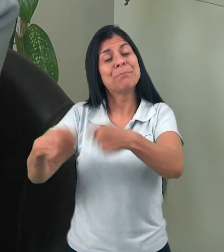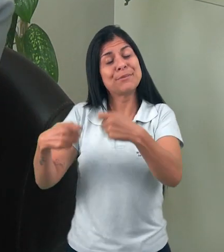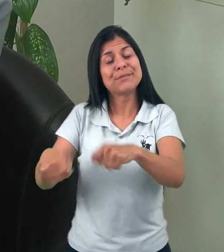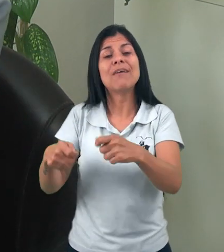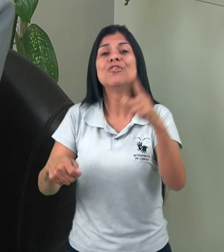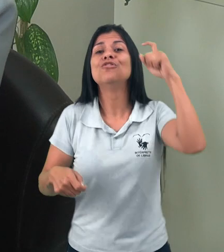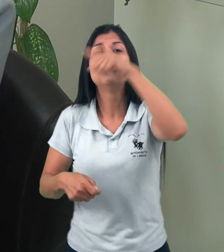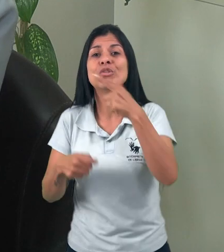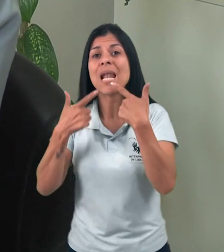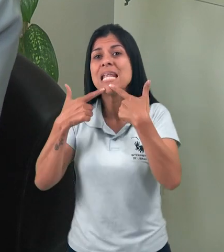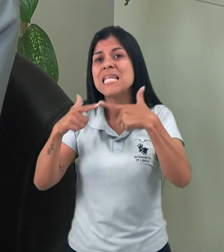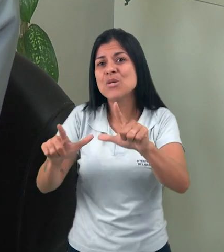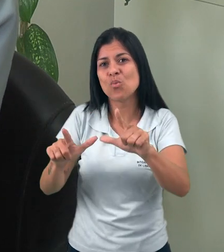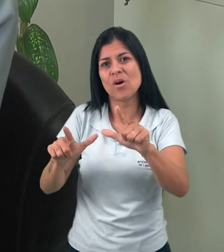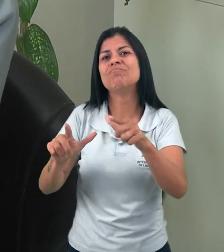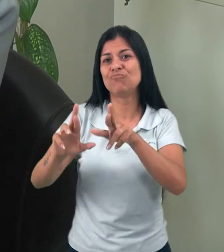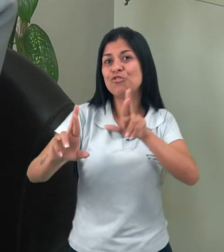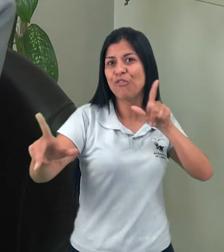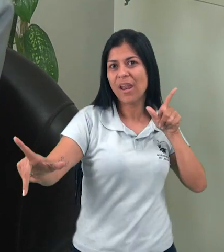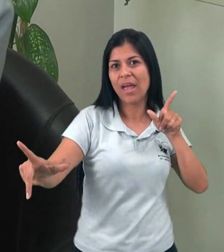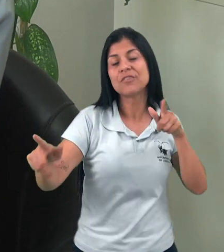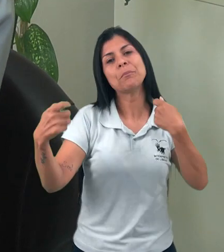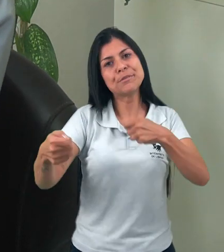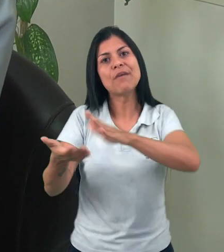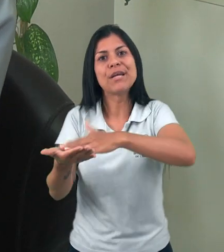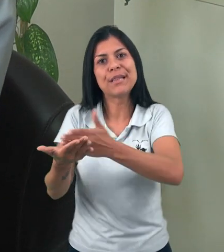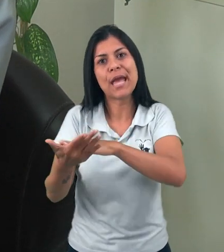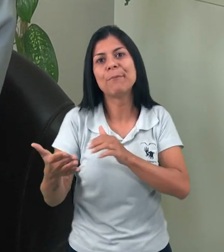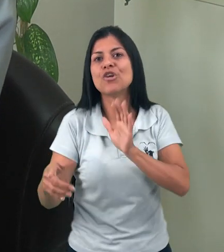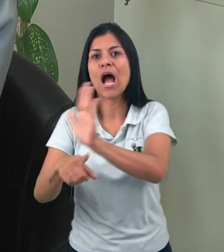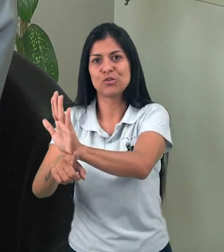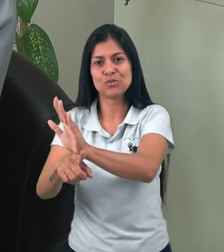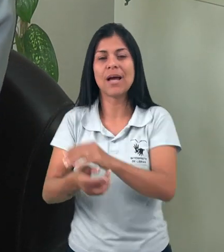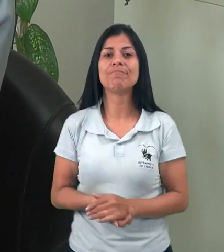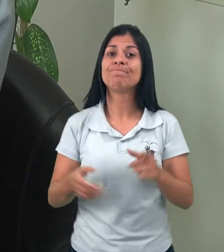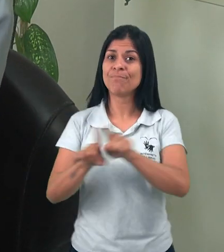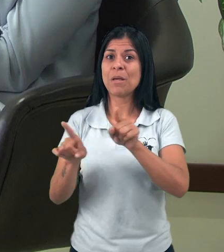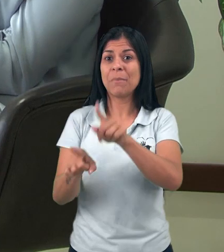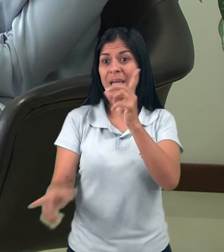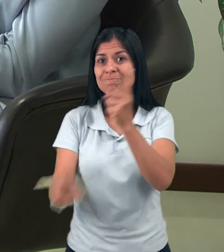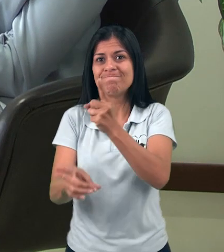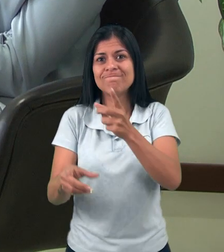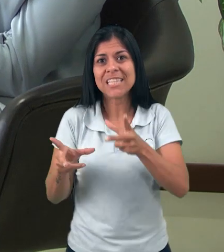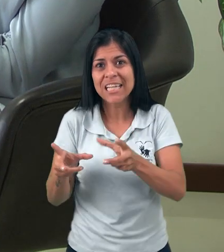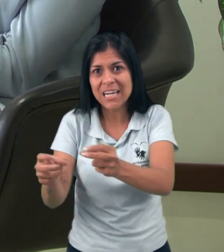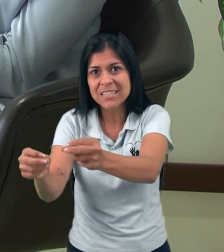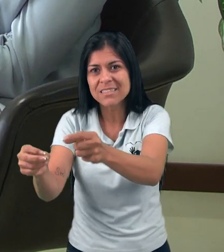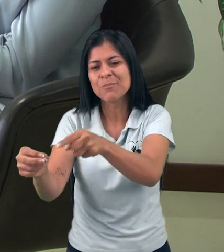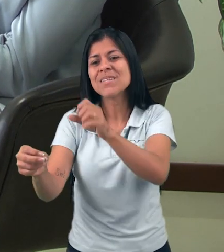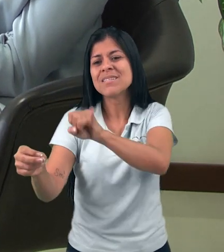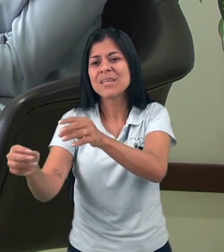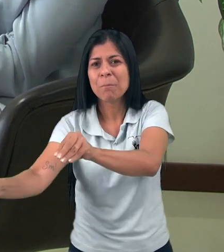então você precisa de um intérprete local. Aí diagnostica o tratamento, o câncer. Para eles virem para a cidade,